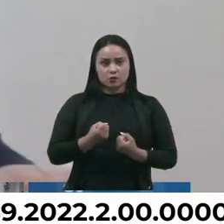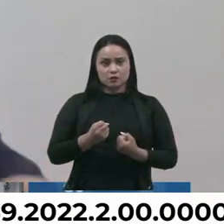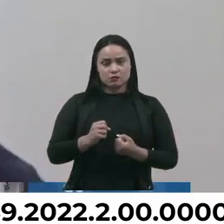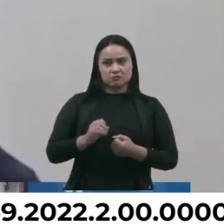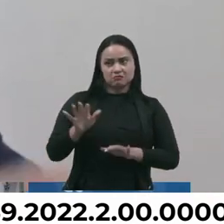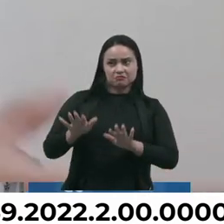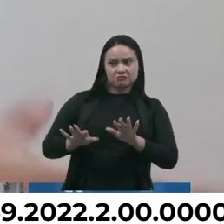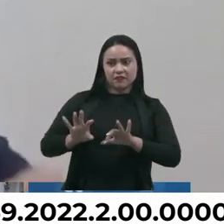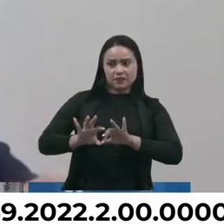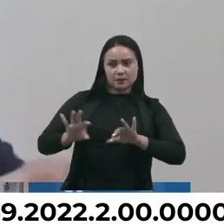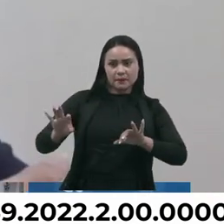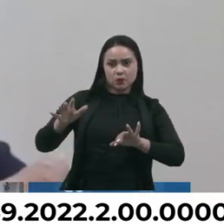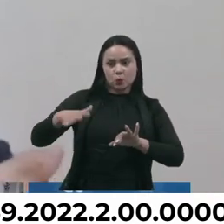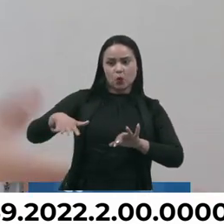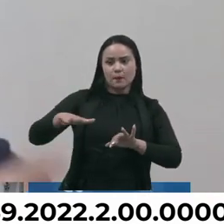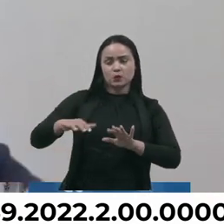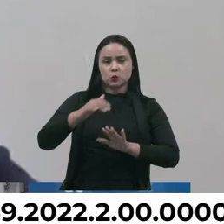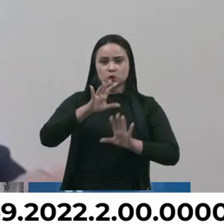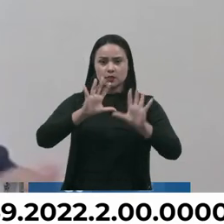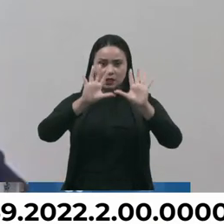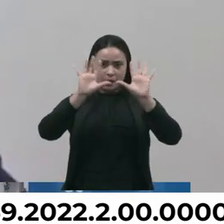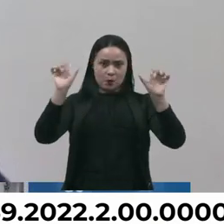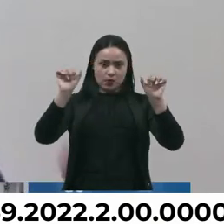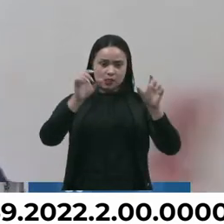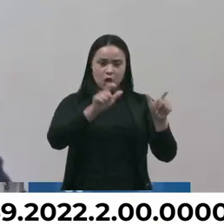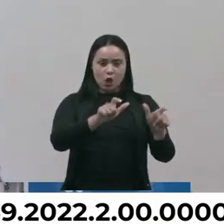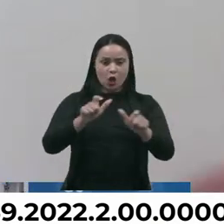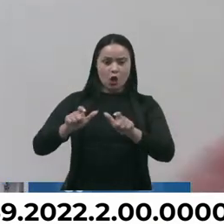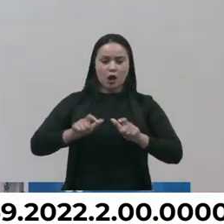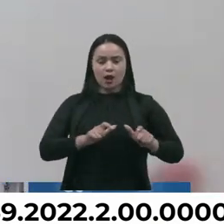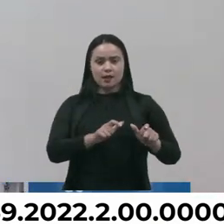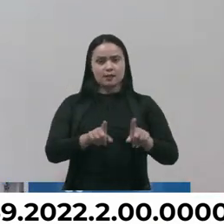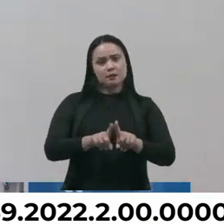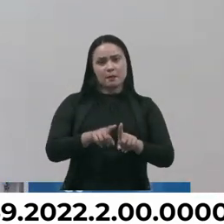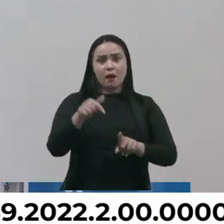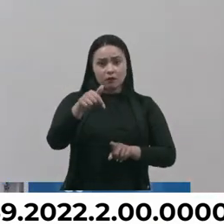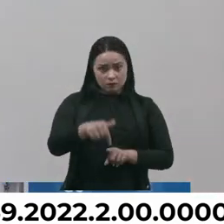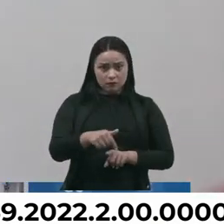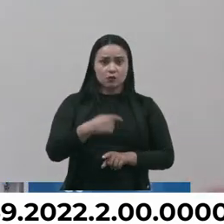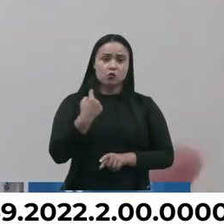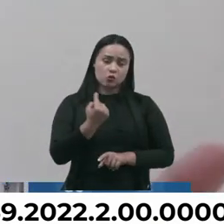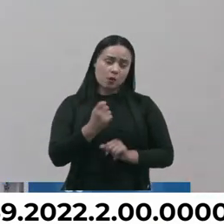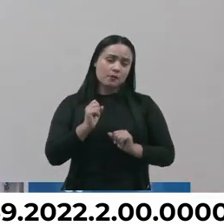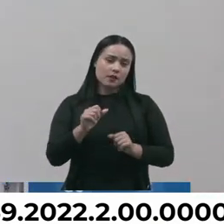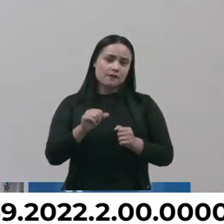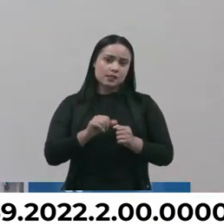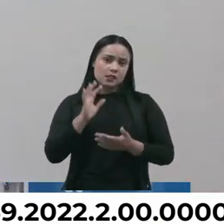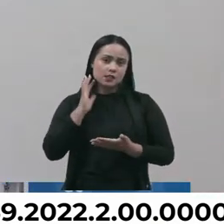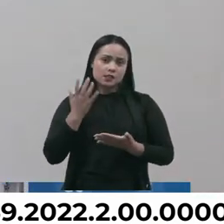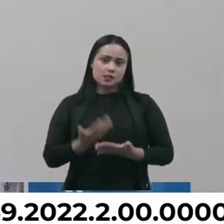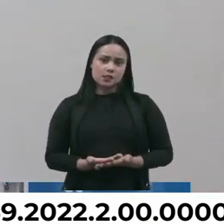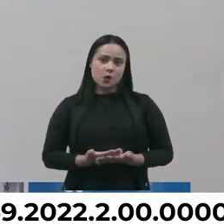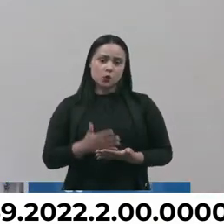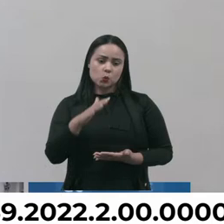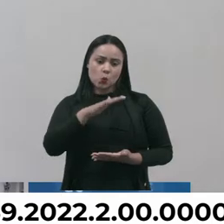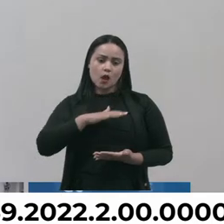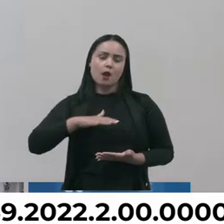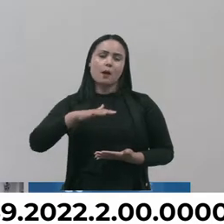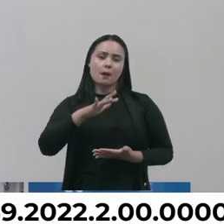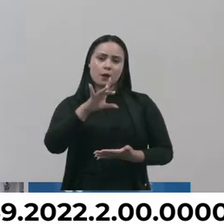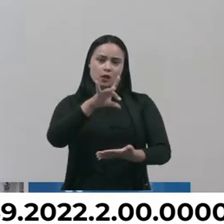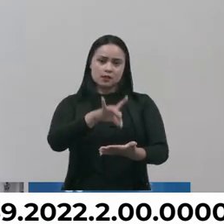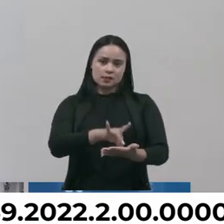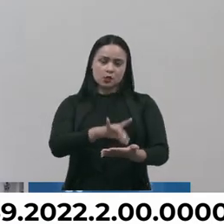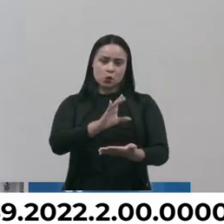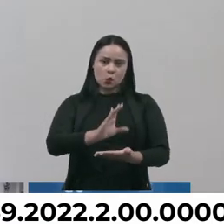eventual afastamento no âmbito dos tribunais locais e até mesmo aqui para que nós possamos fazer essa definição no âmbito da atuação